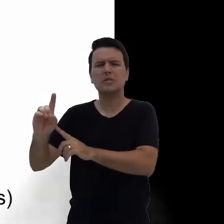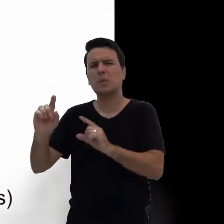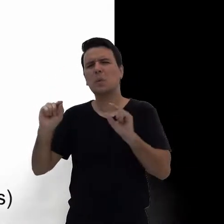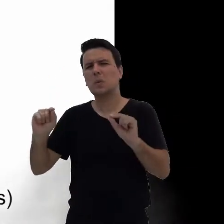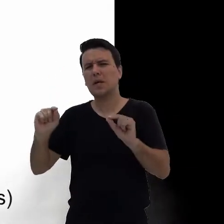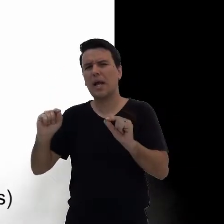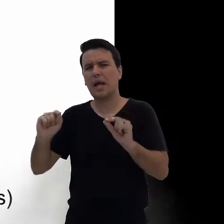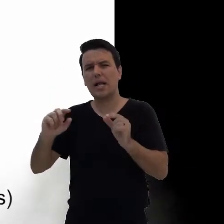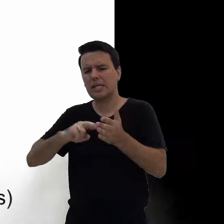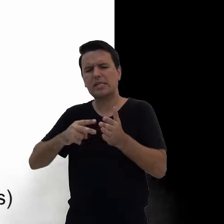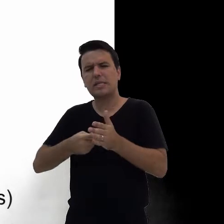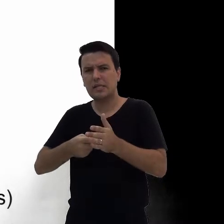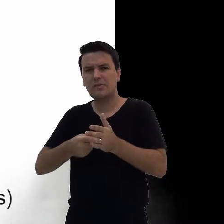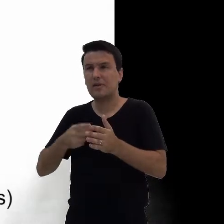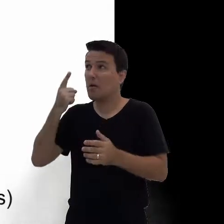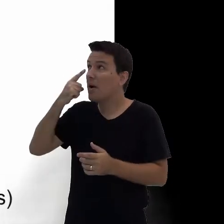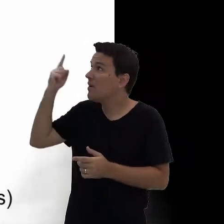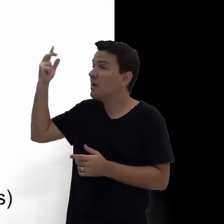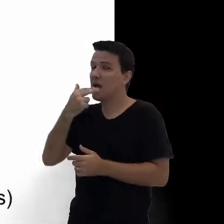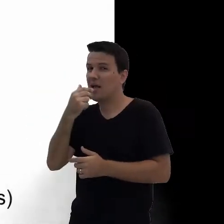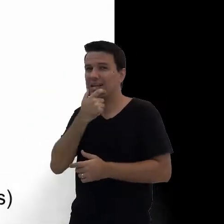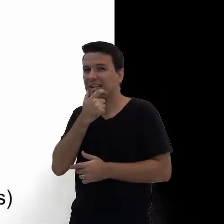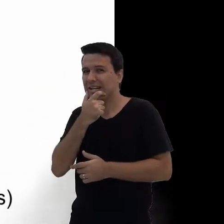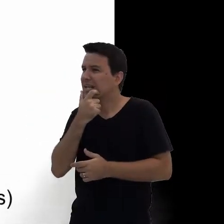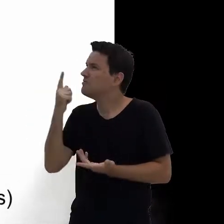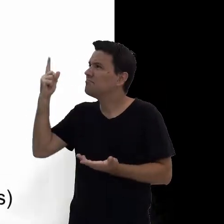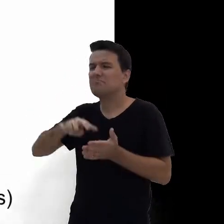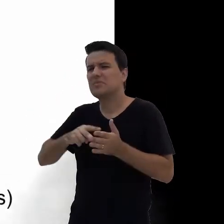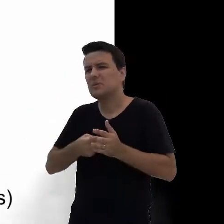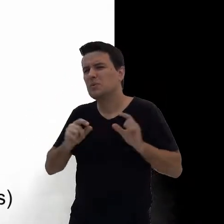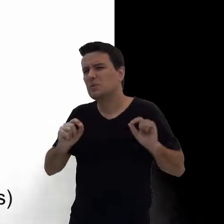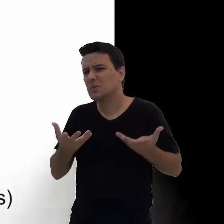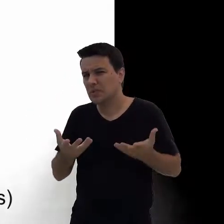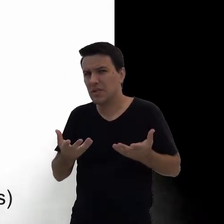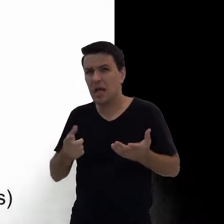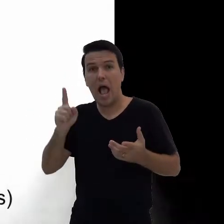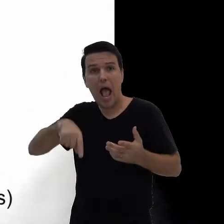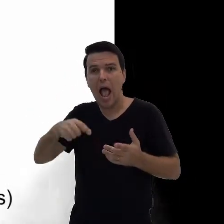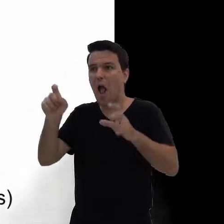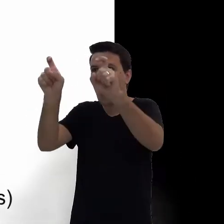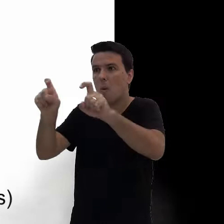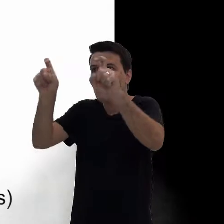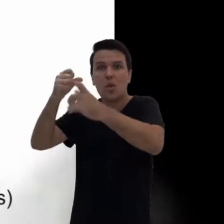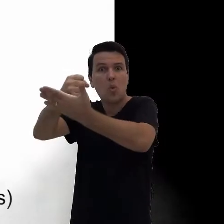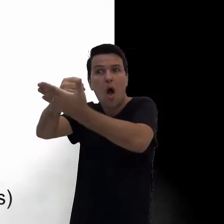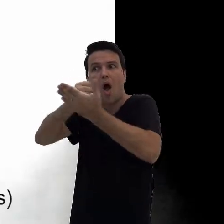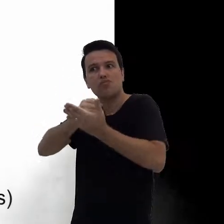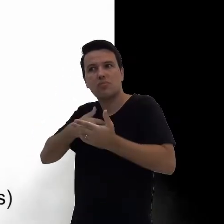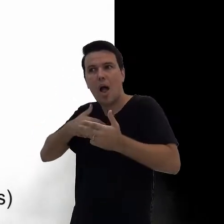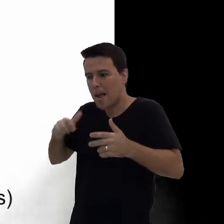significa Computer Aided Design. É uma sigla do inglês que traduzido poderia ser desenho